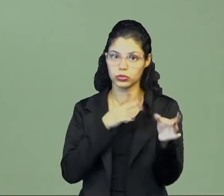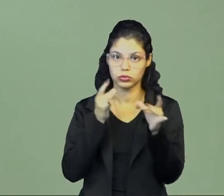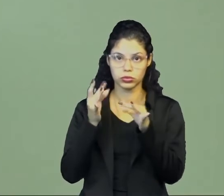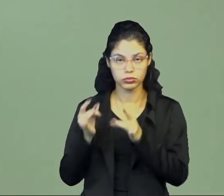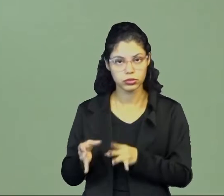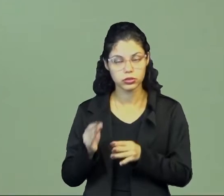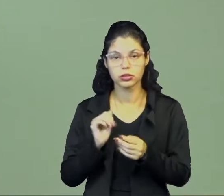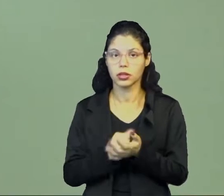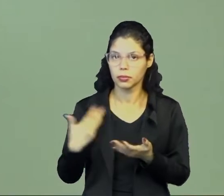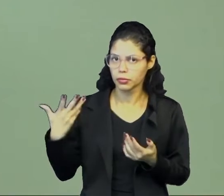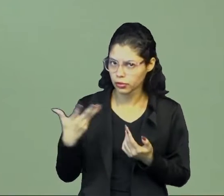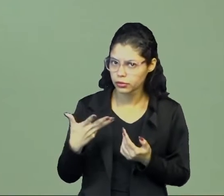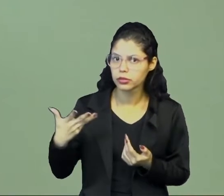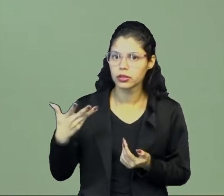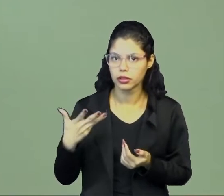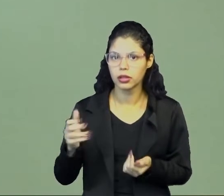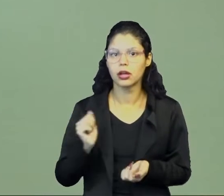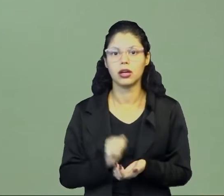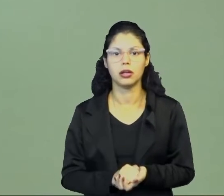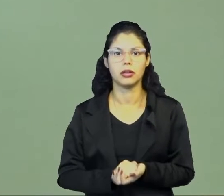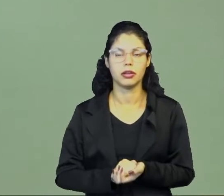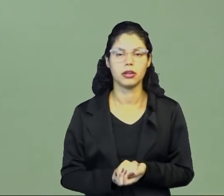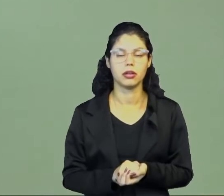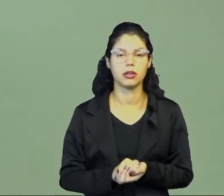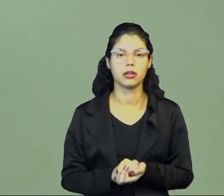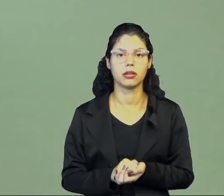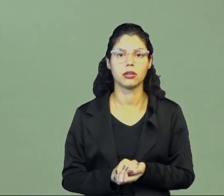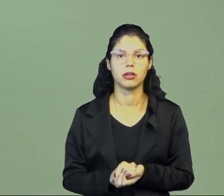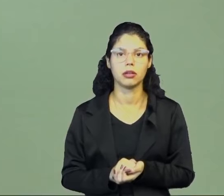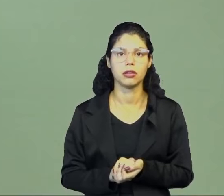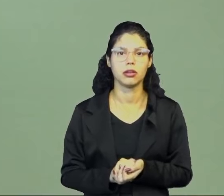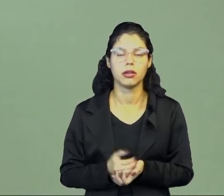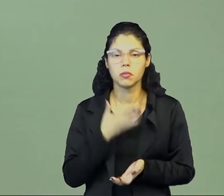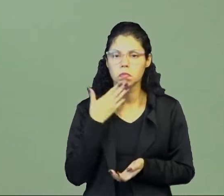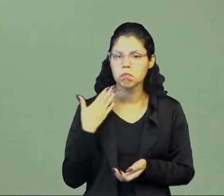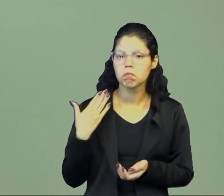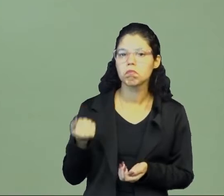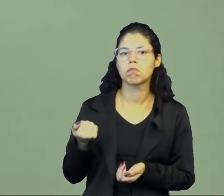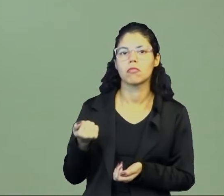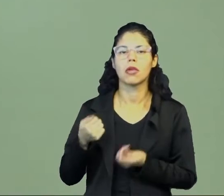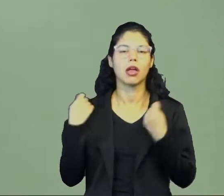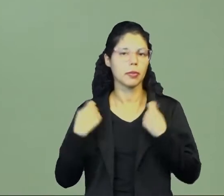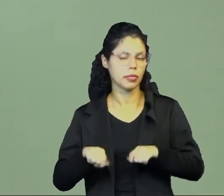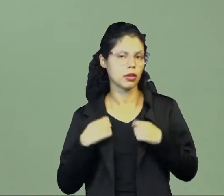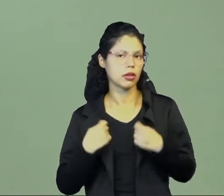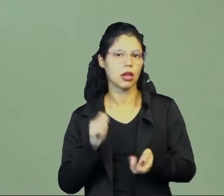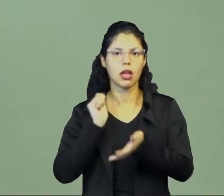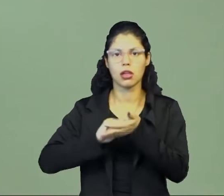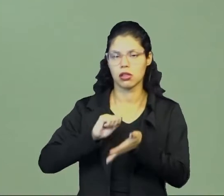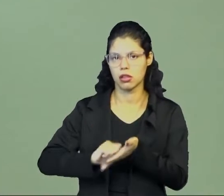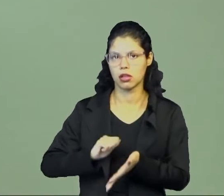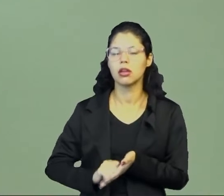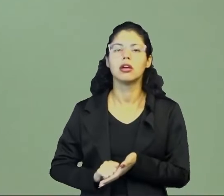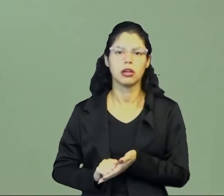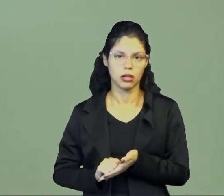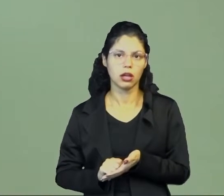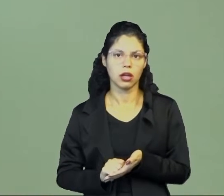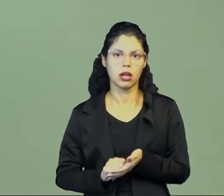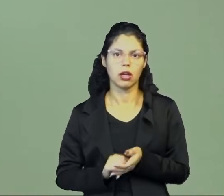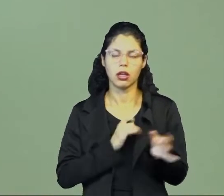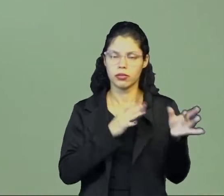comércio, Ela é basicamente aí aprimorada com a necessidade de registrar essas